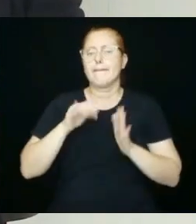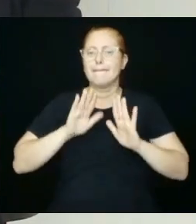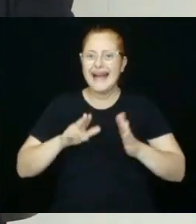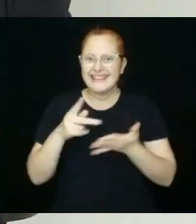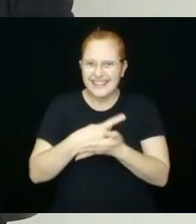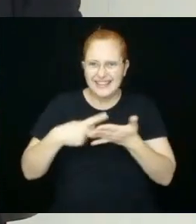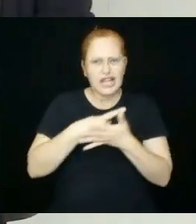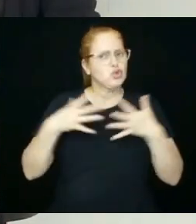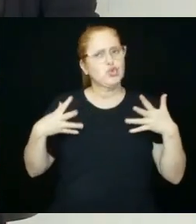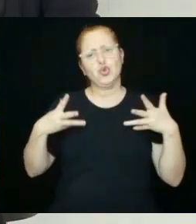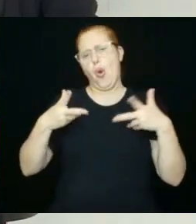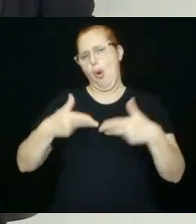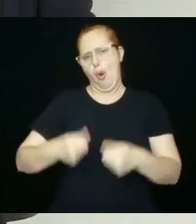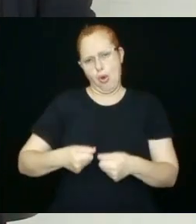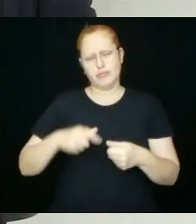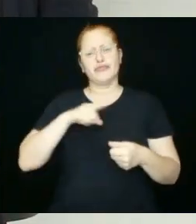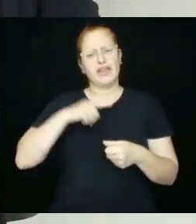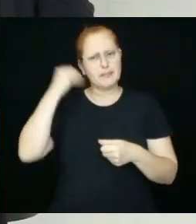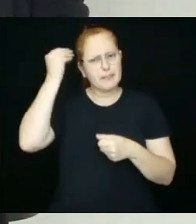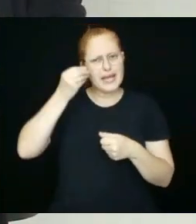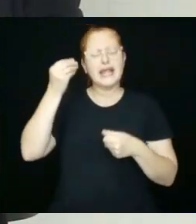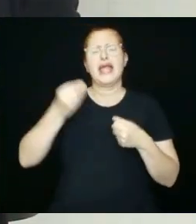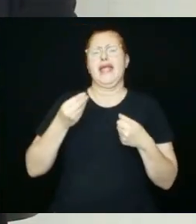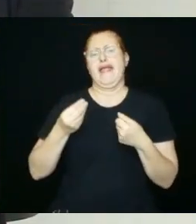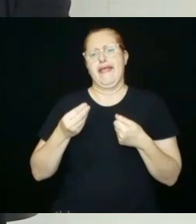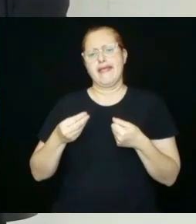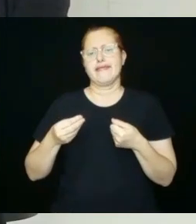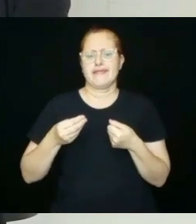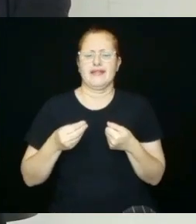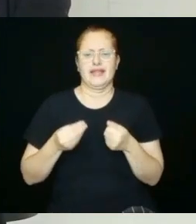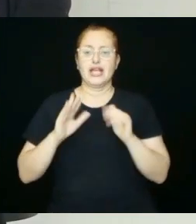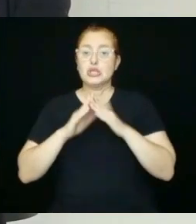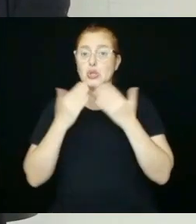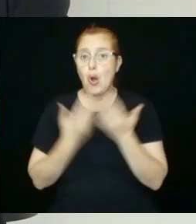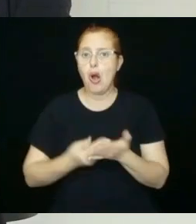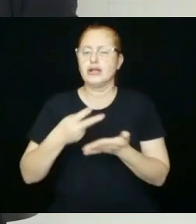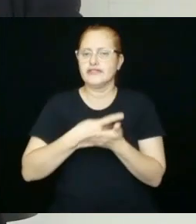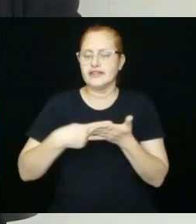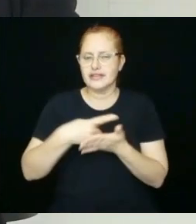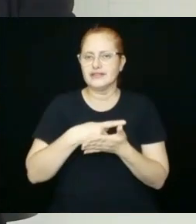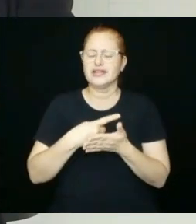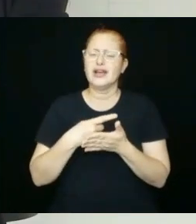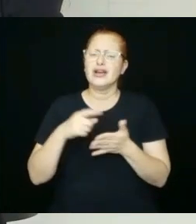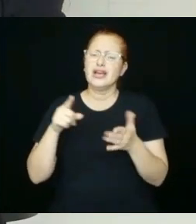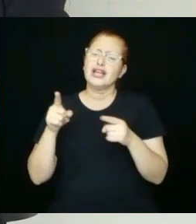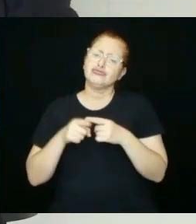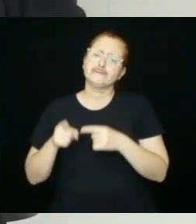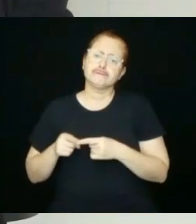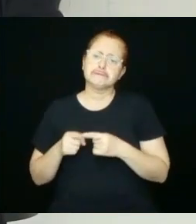todo mundo desenhou. Todo mundo teve lápis e caderno na escola. E aí foi esse tipo de conversa que eu tive com as pessoas,